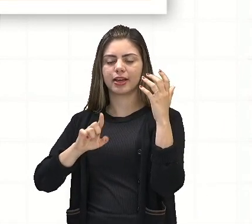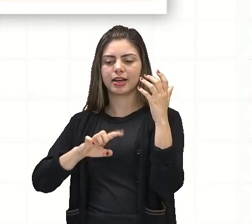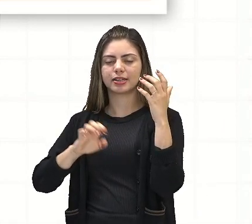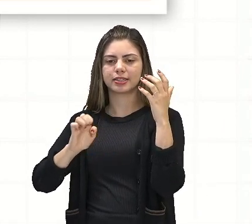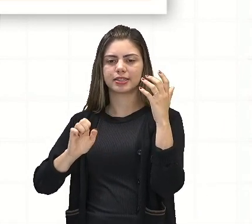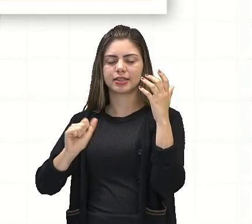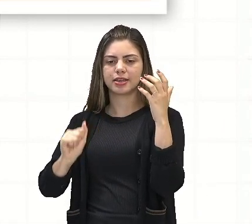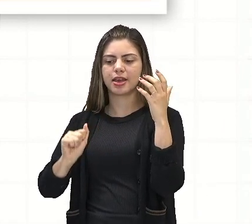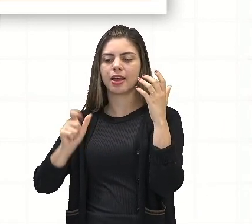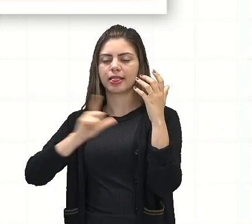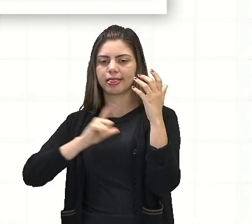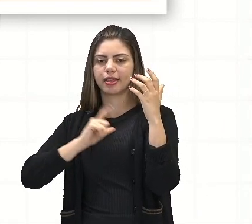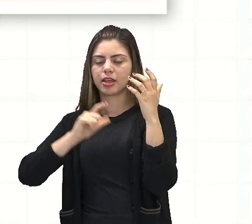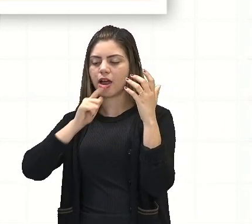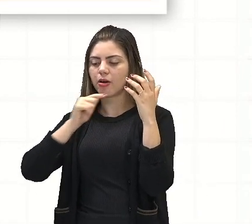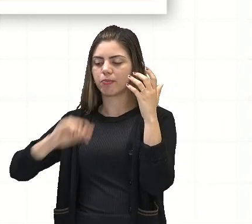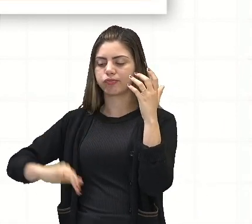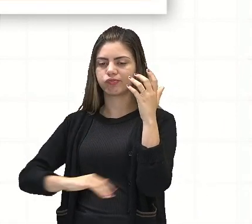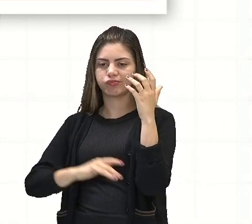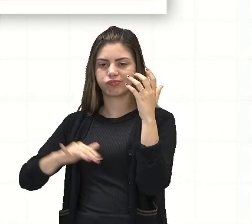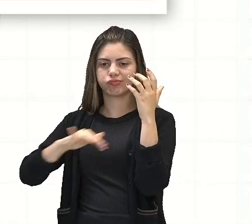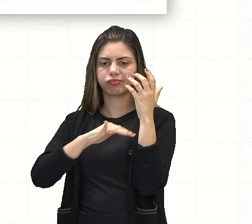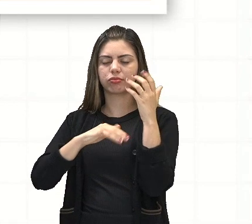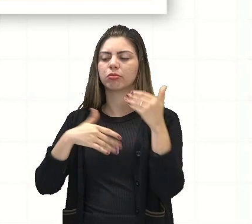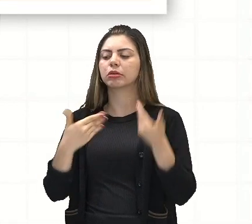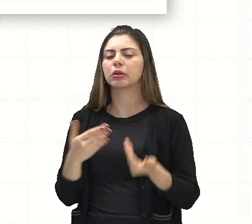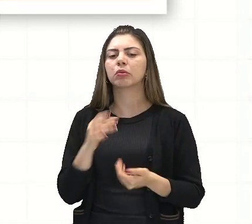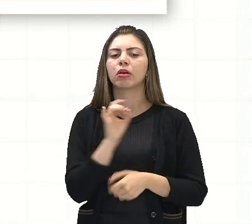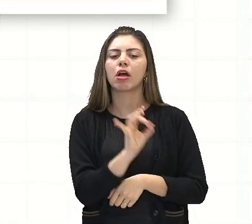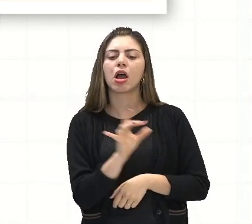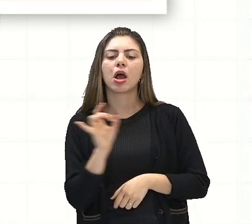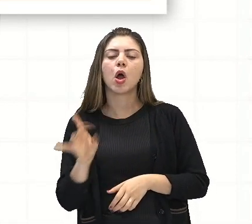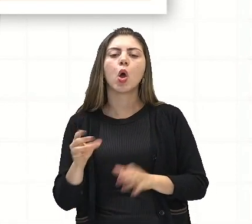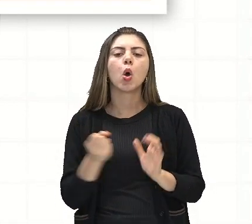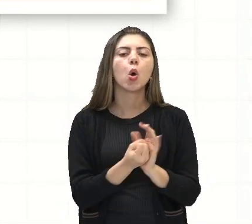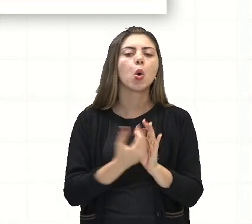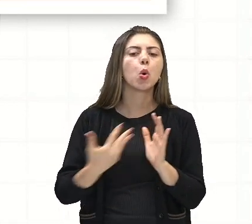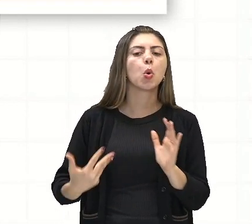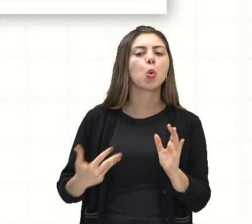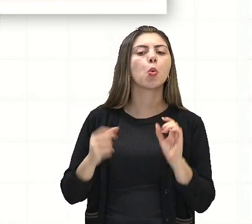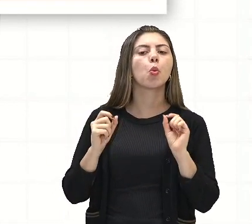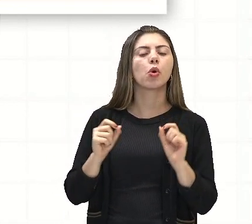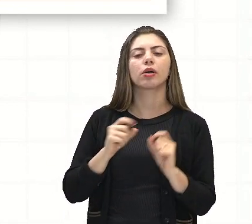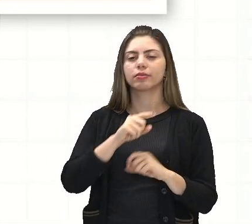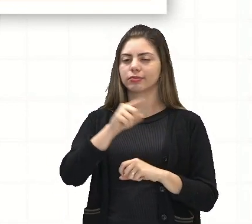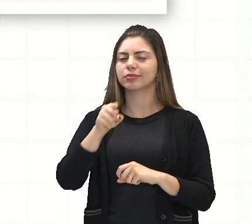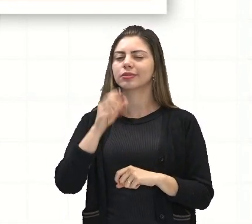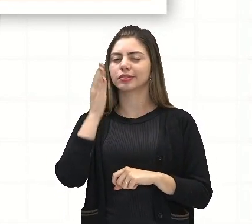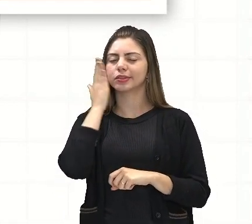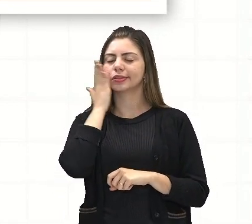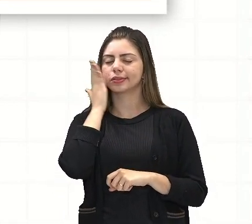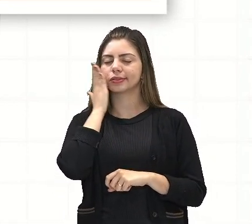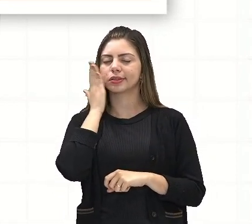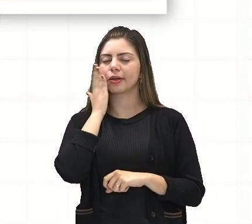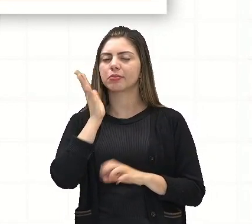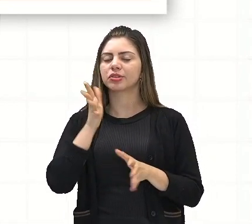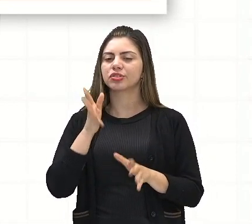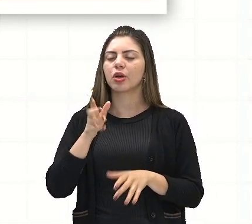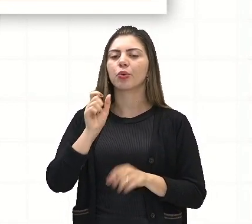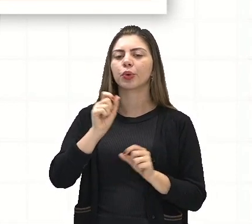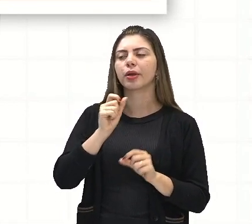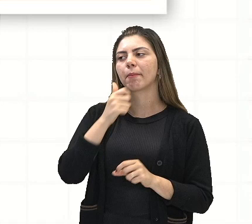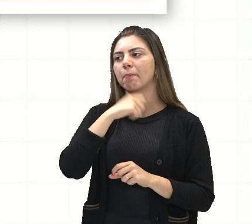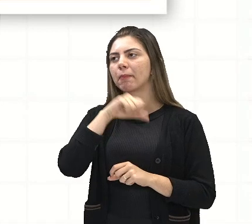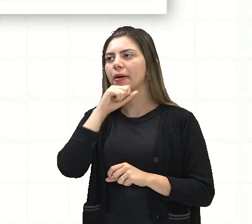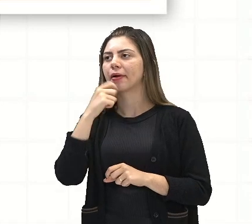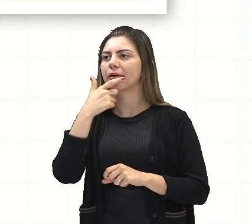de cada uma dessas matas? Tenho certeza que vocês já ouviram falar, os pais de vocês ou os avós, falando aí